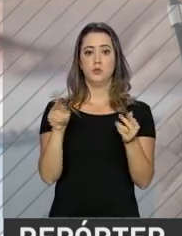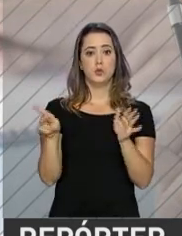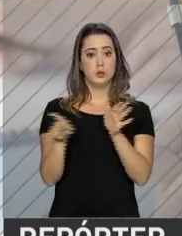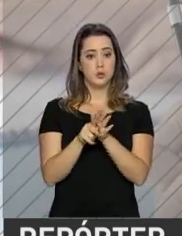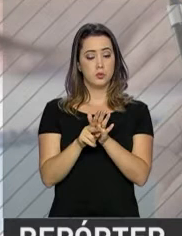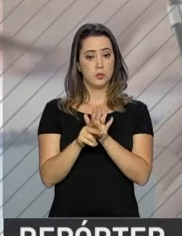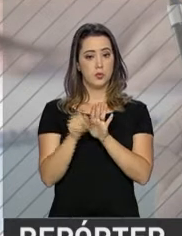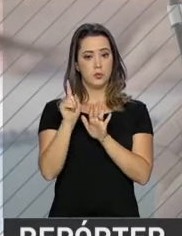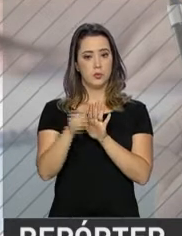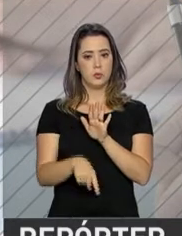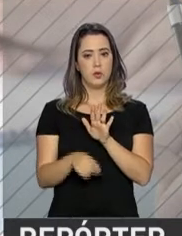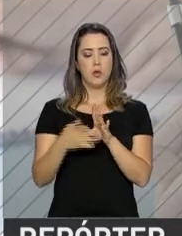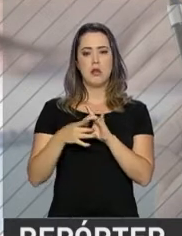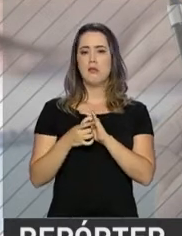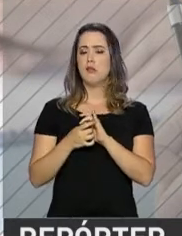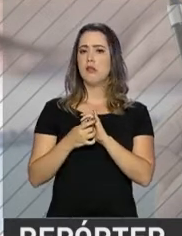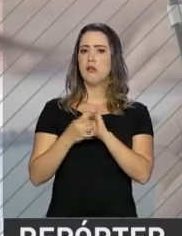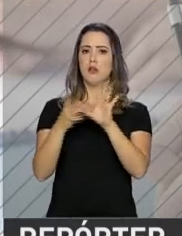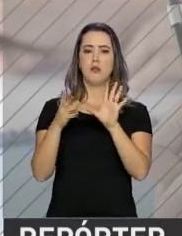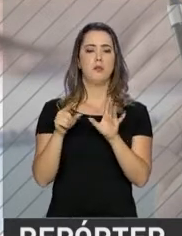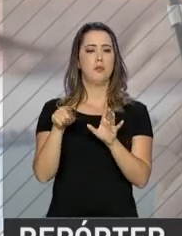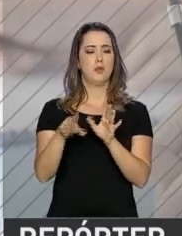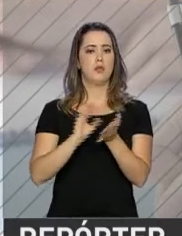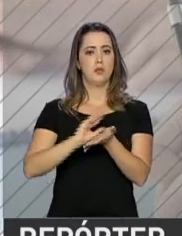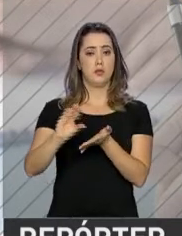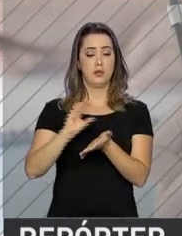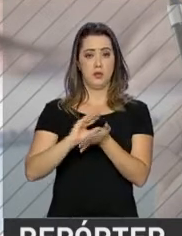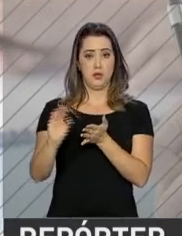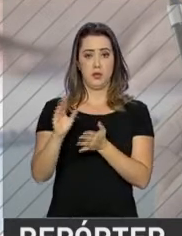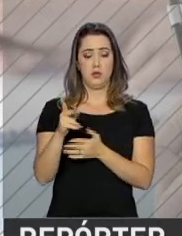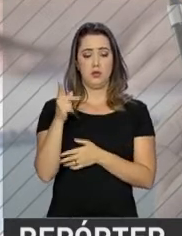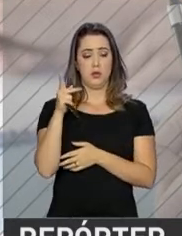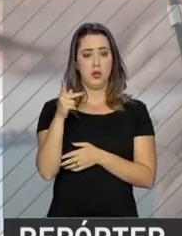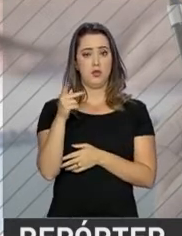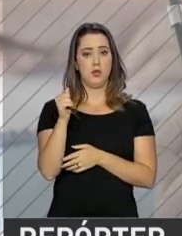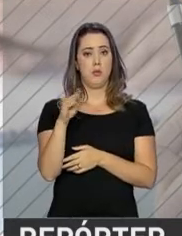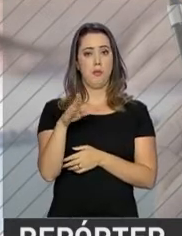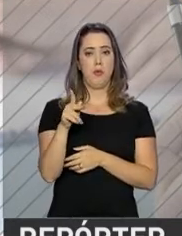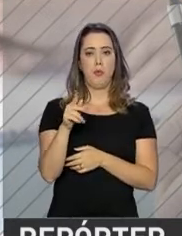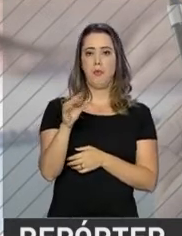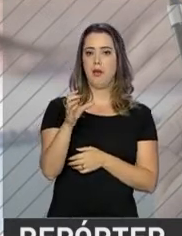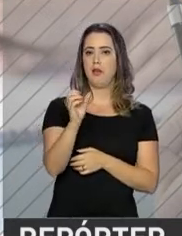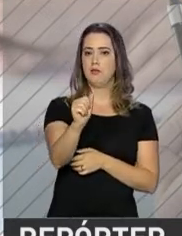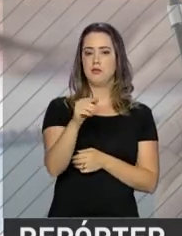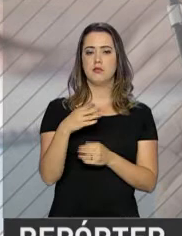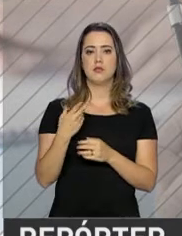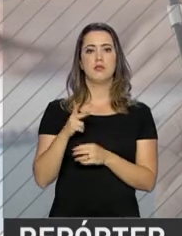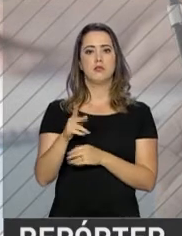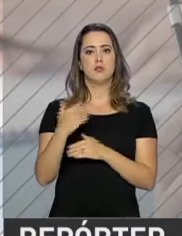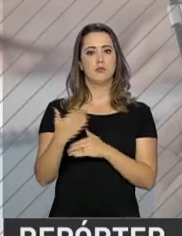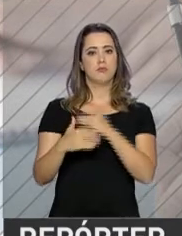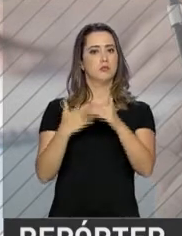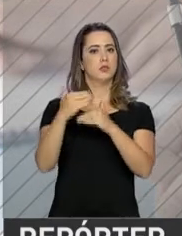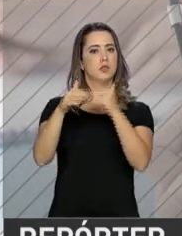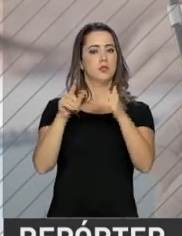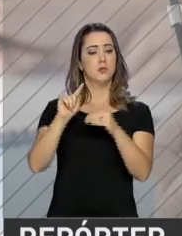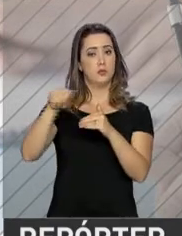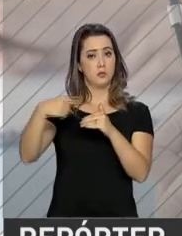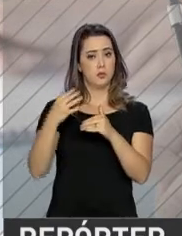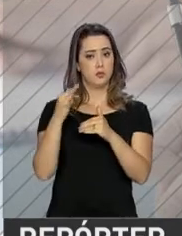programa ficam automaticamente aplicados na poupança ou seja têm rendimentos e podem ser